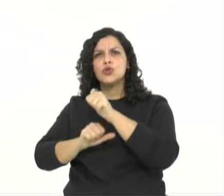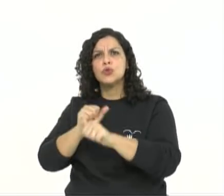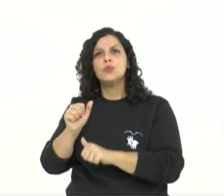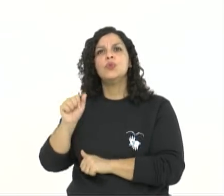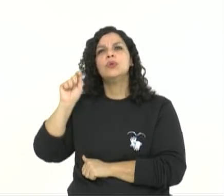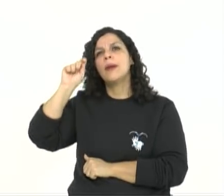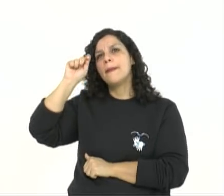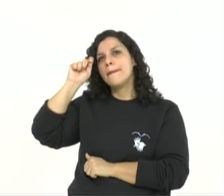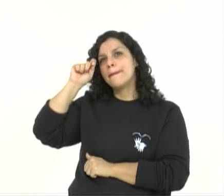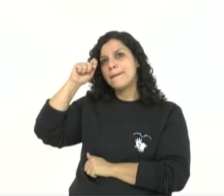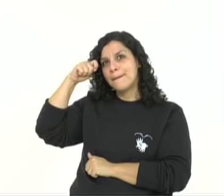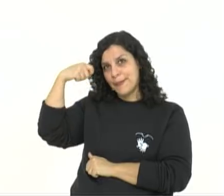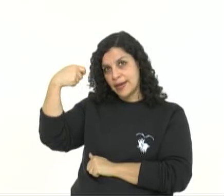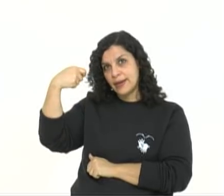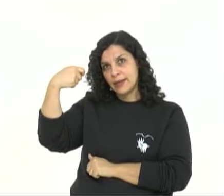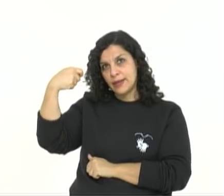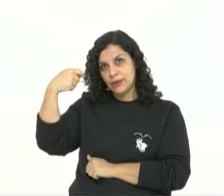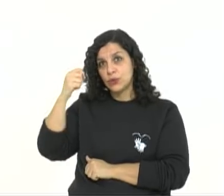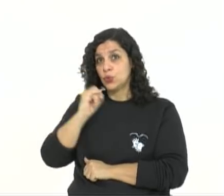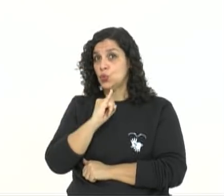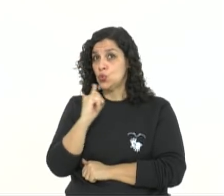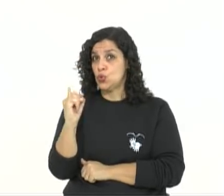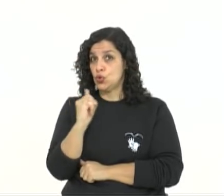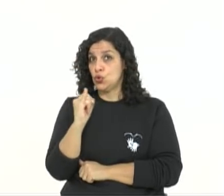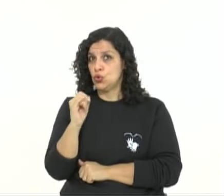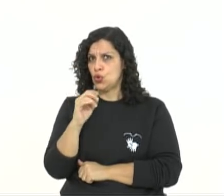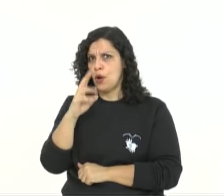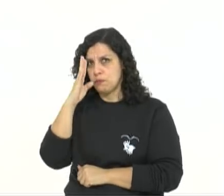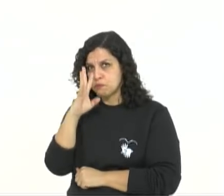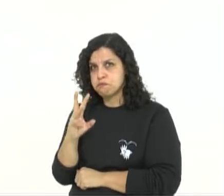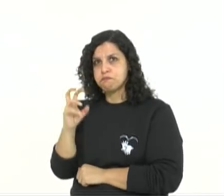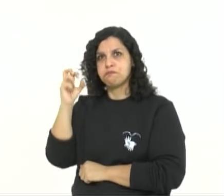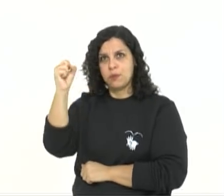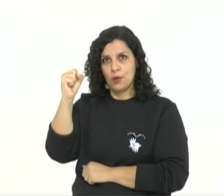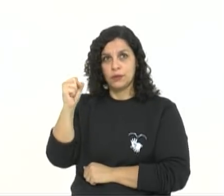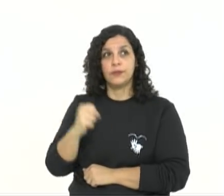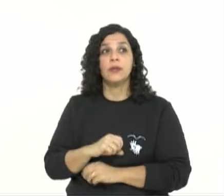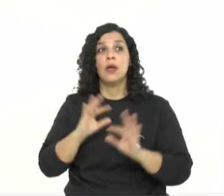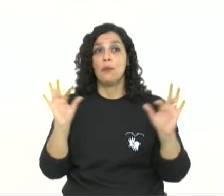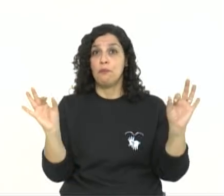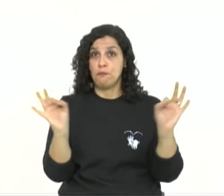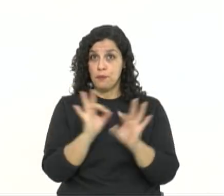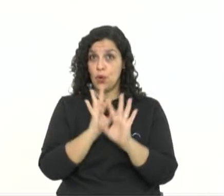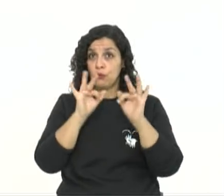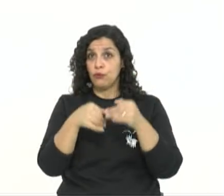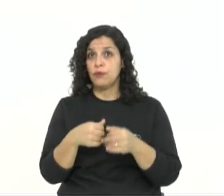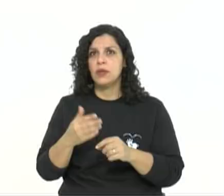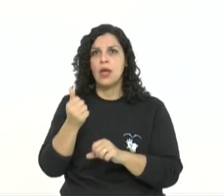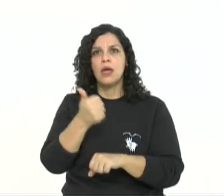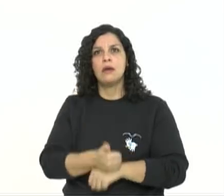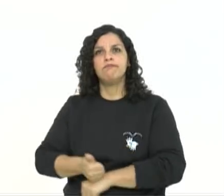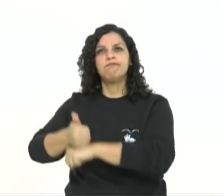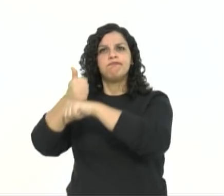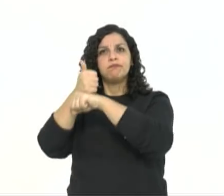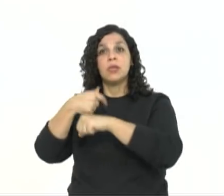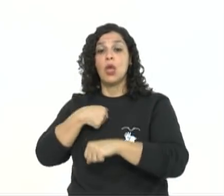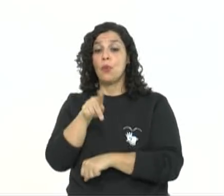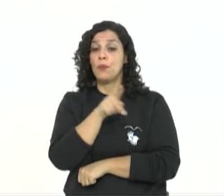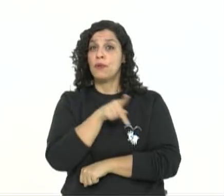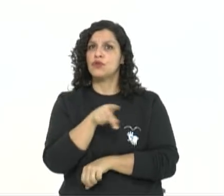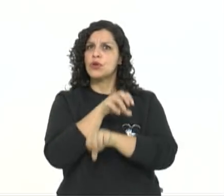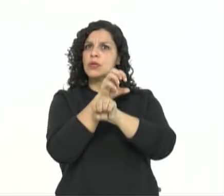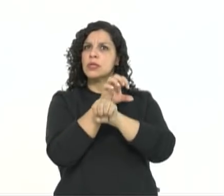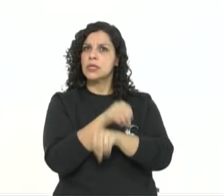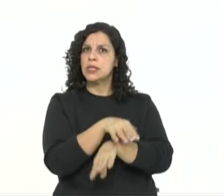escura com preta para o instrutor master. E depois nós vamos ter o nível de mestre ou de